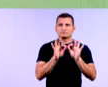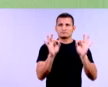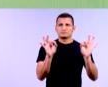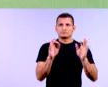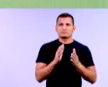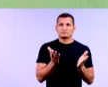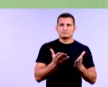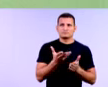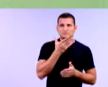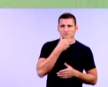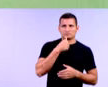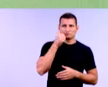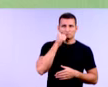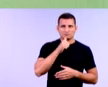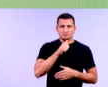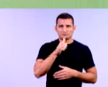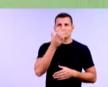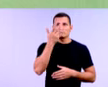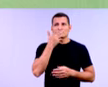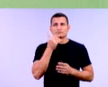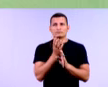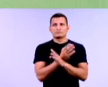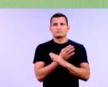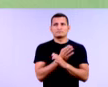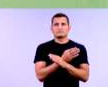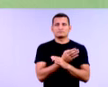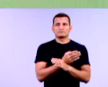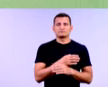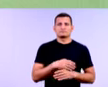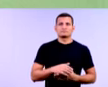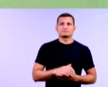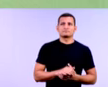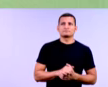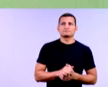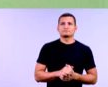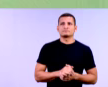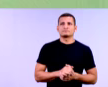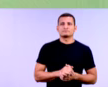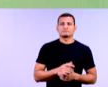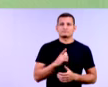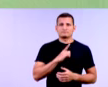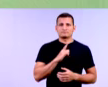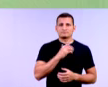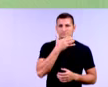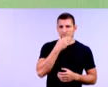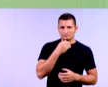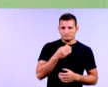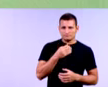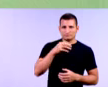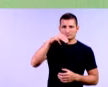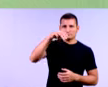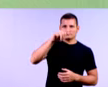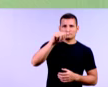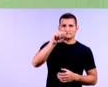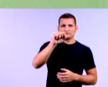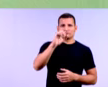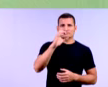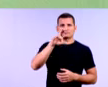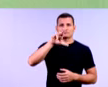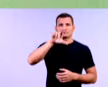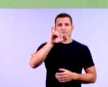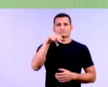mulher e criança distraídas. Se tem um homem pelo meio, tem que ir tudo pro masculino. Como, por causa